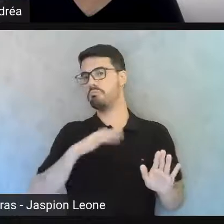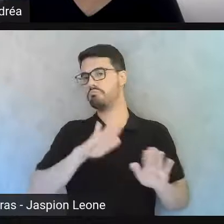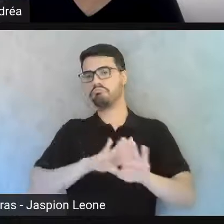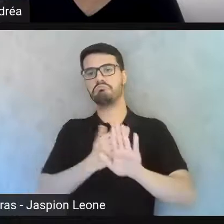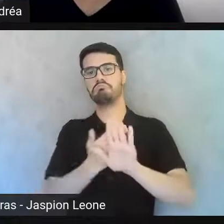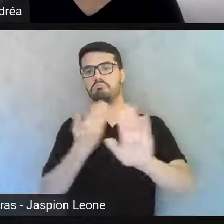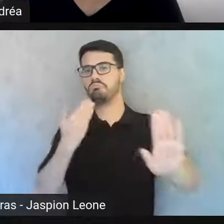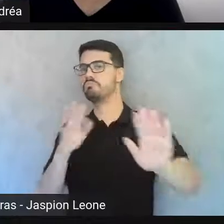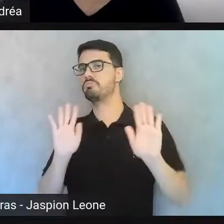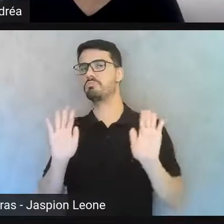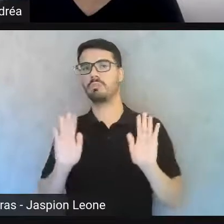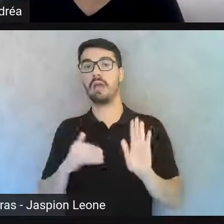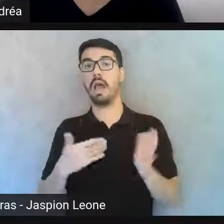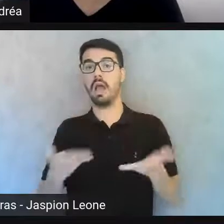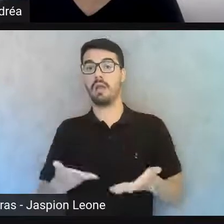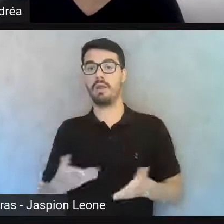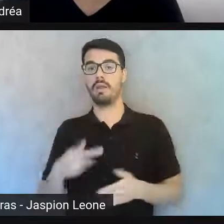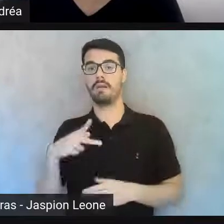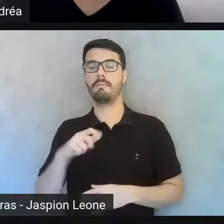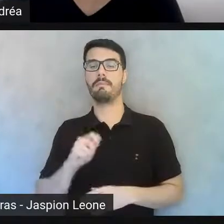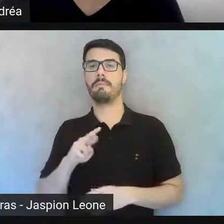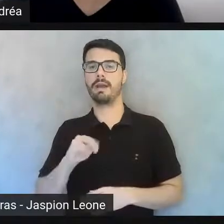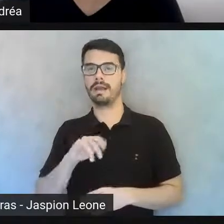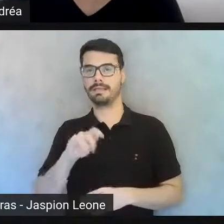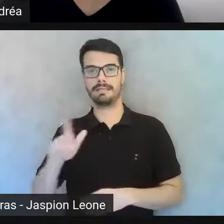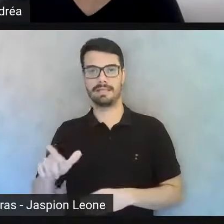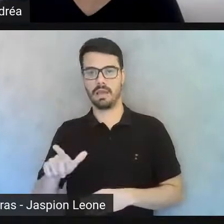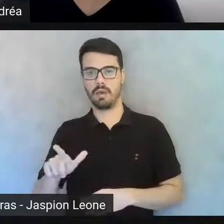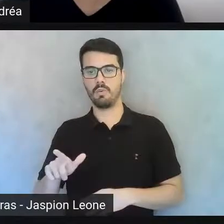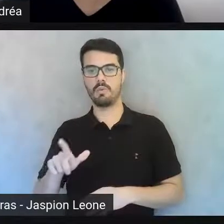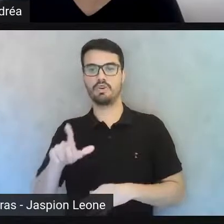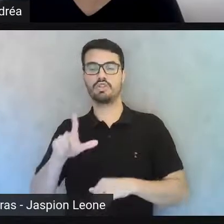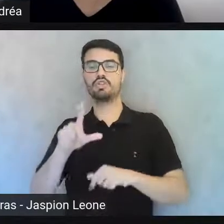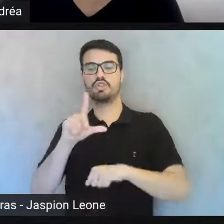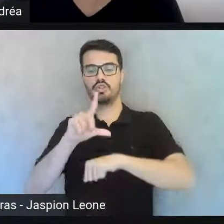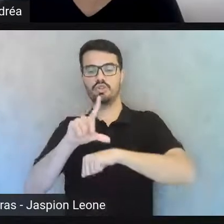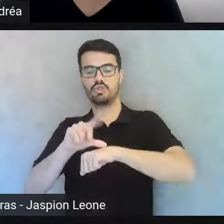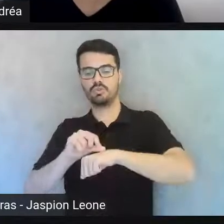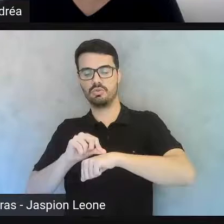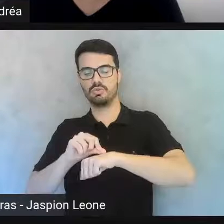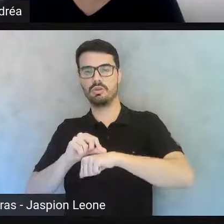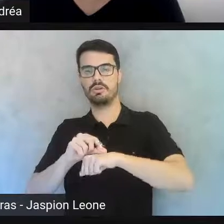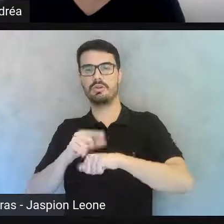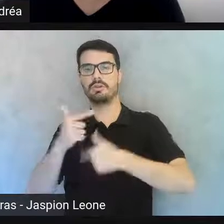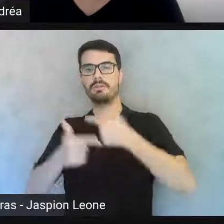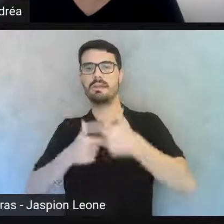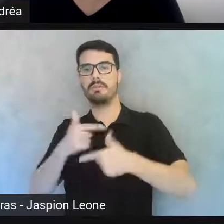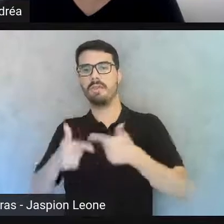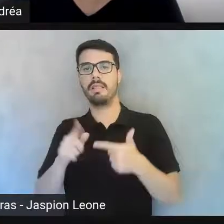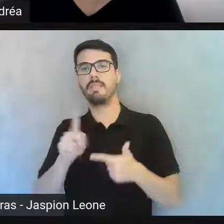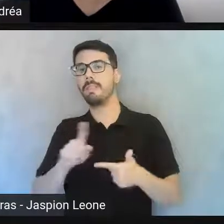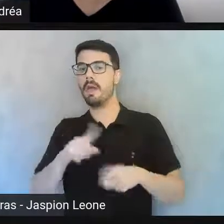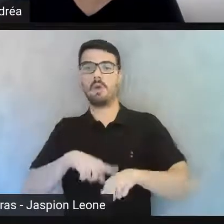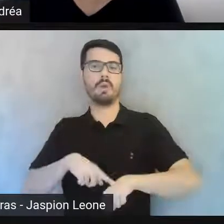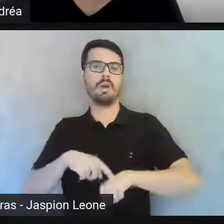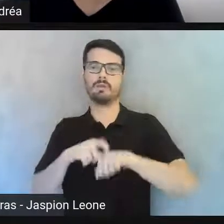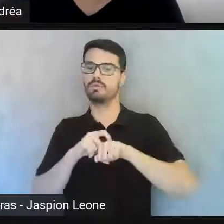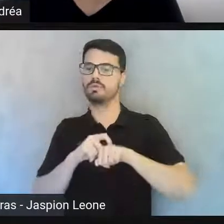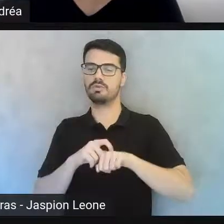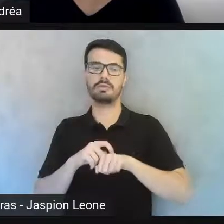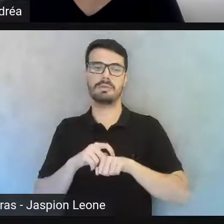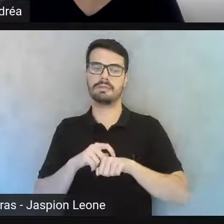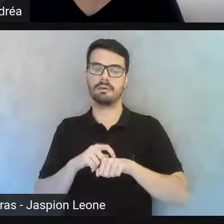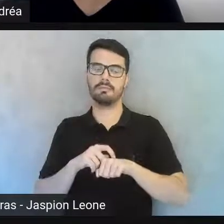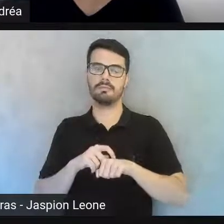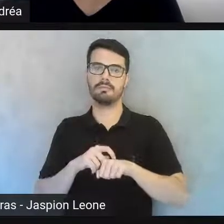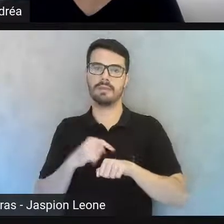entendo que redução da jornada de trabalho, ela não se enquadra em suspensão parcial. Né? Eu estou